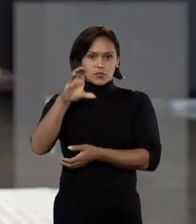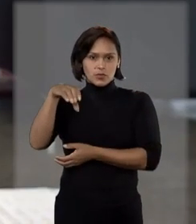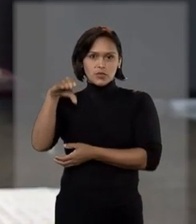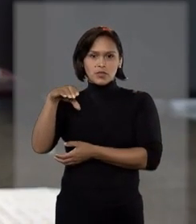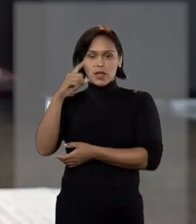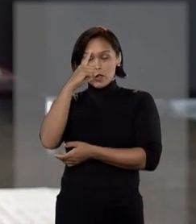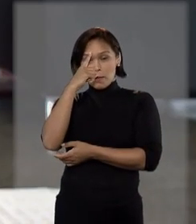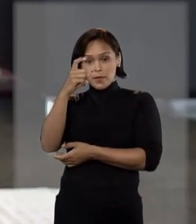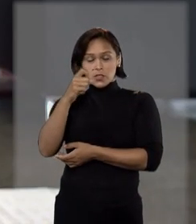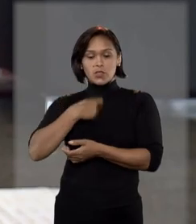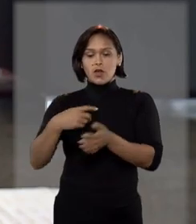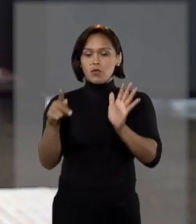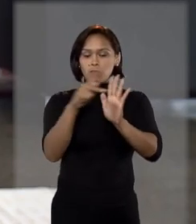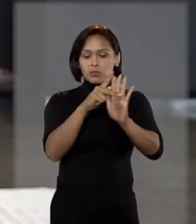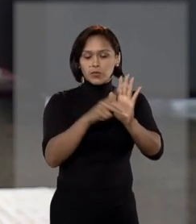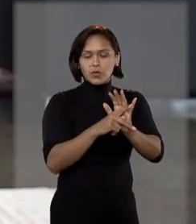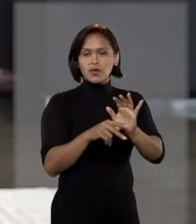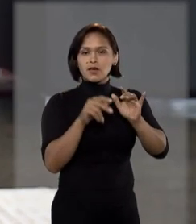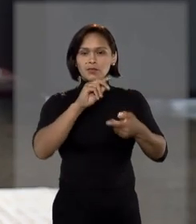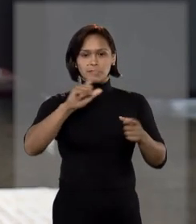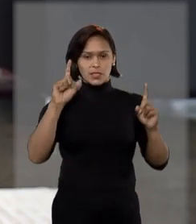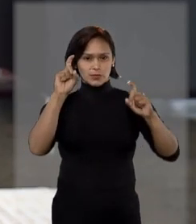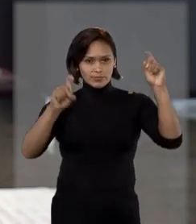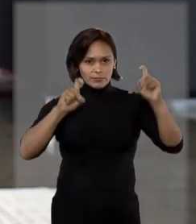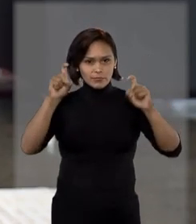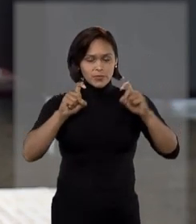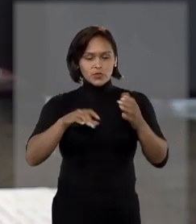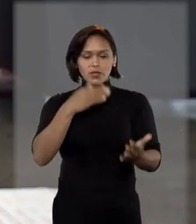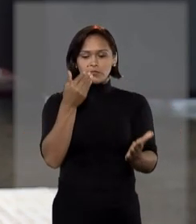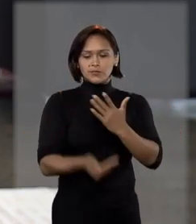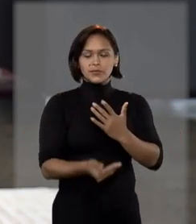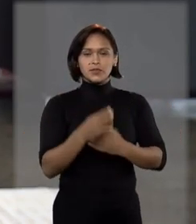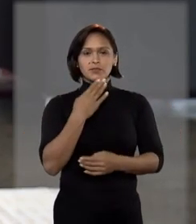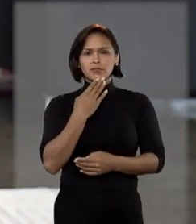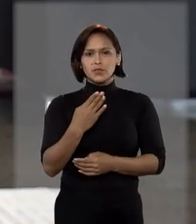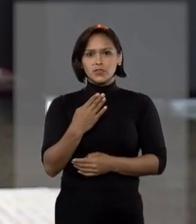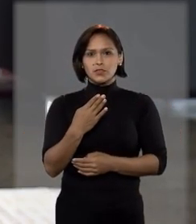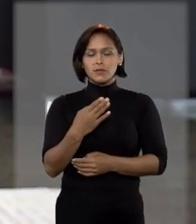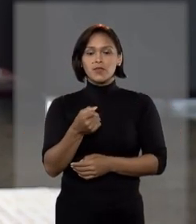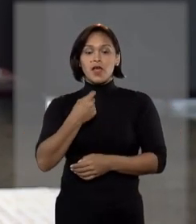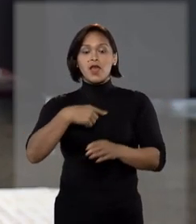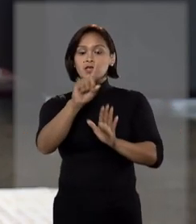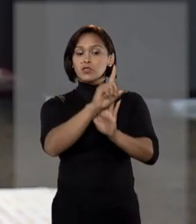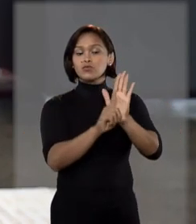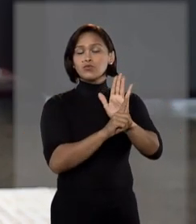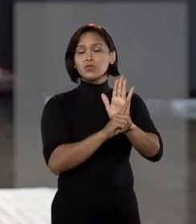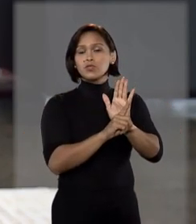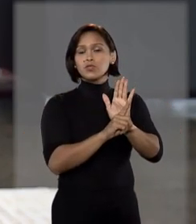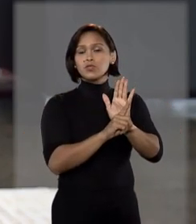crédito em um programa de computador que lhe negue o pedido. É seu direito saber, em primeiro